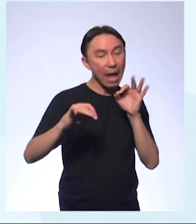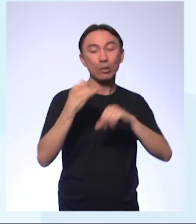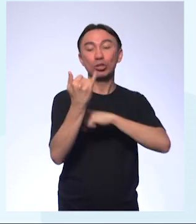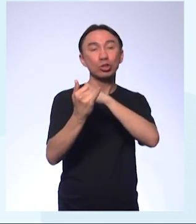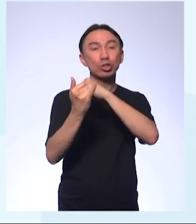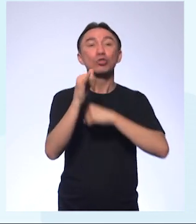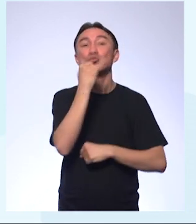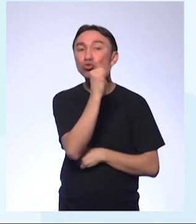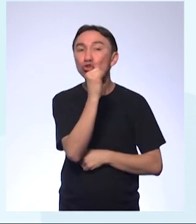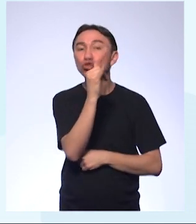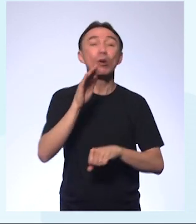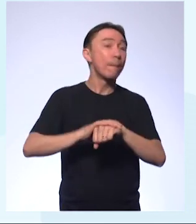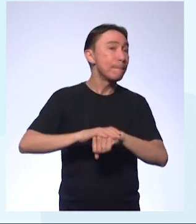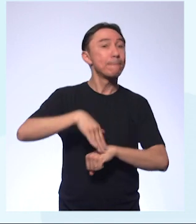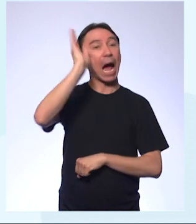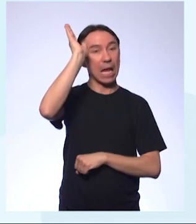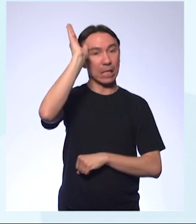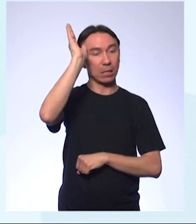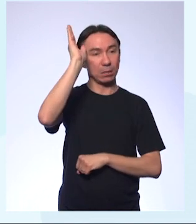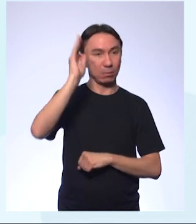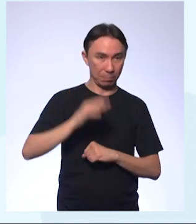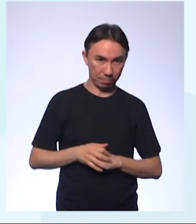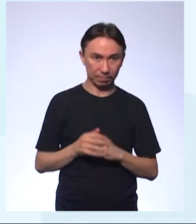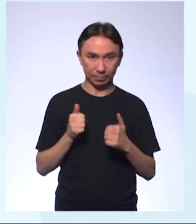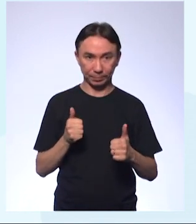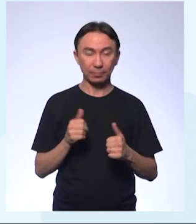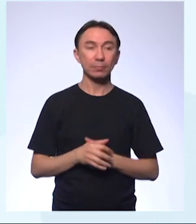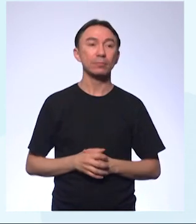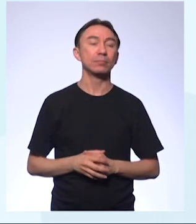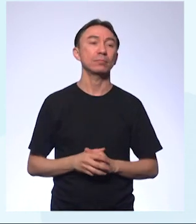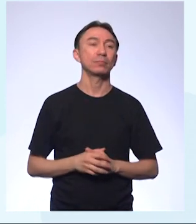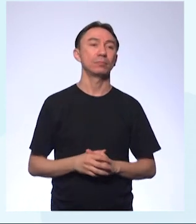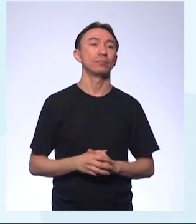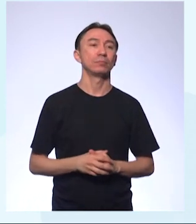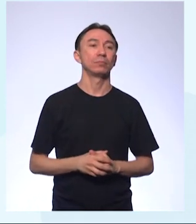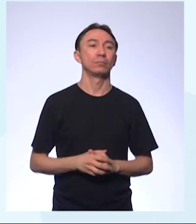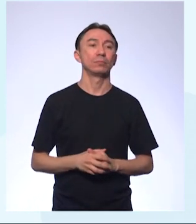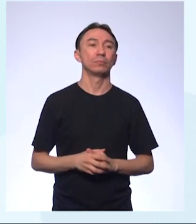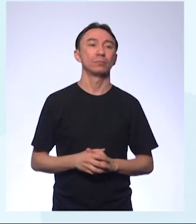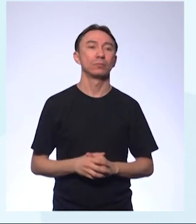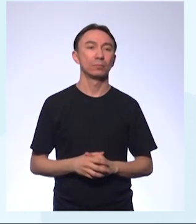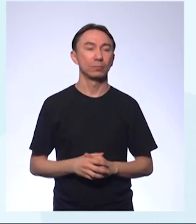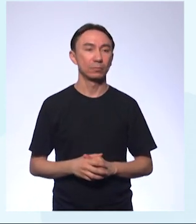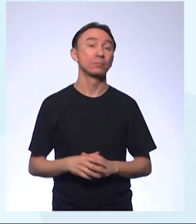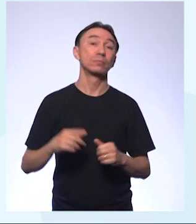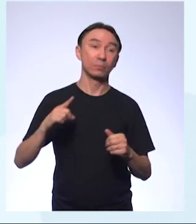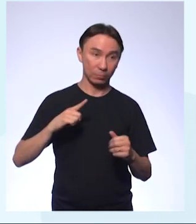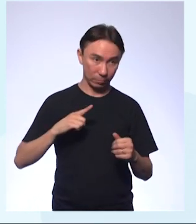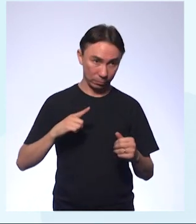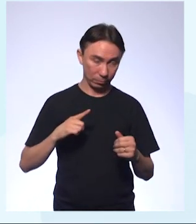para a gente um elétron. E essa seta mostrando a energia, ela diz o que para a gente? Quanto mais afastado do núcleo tiver